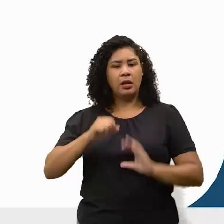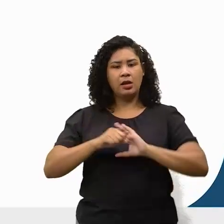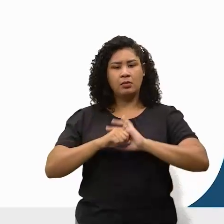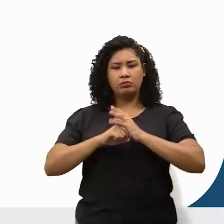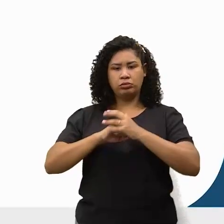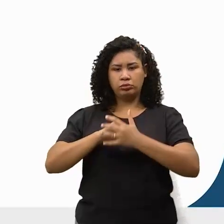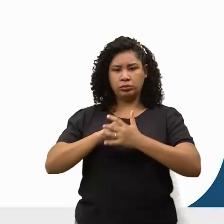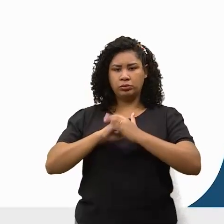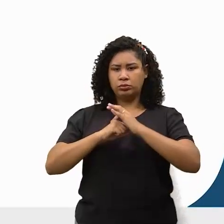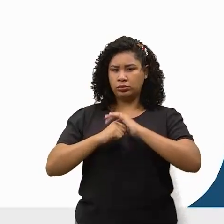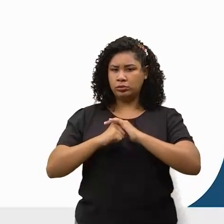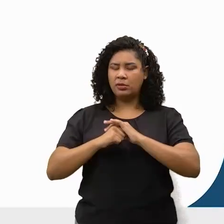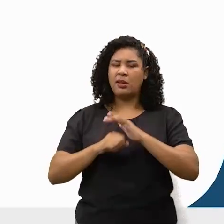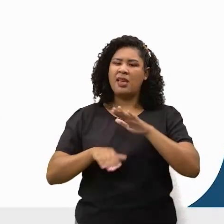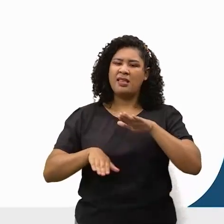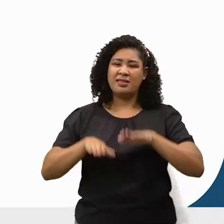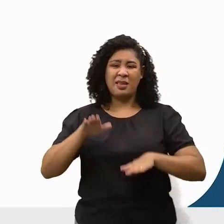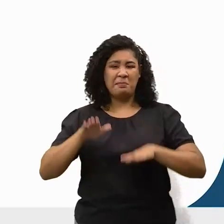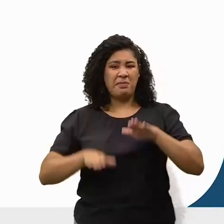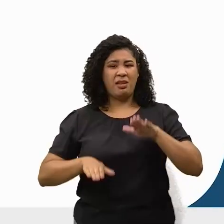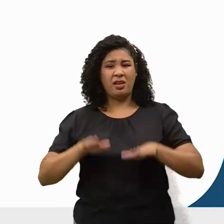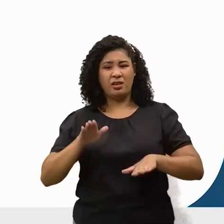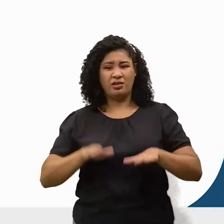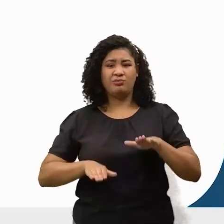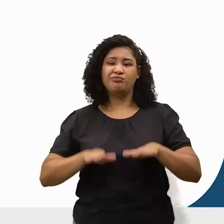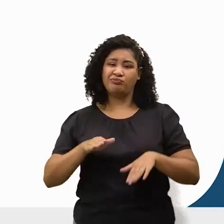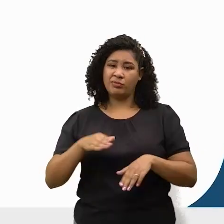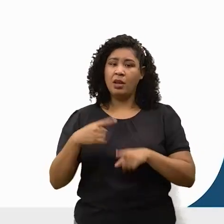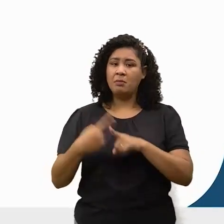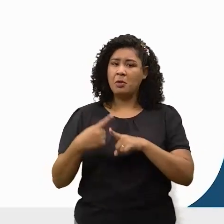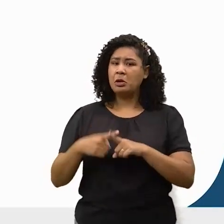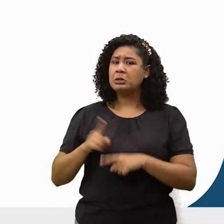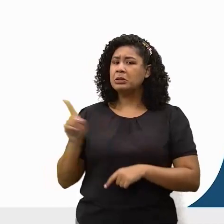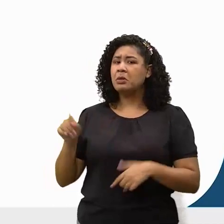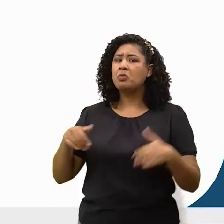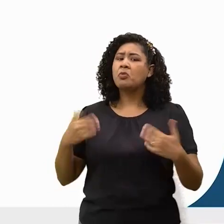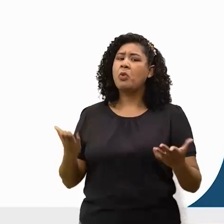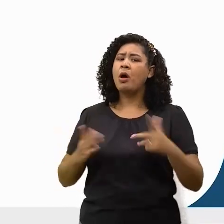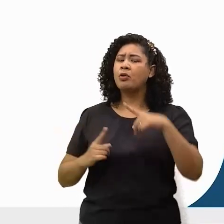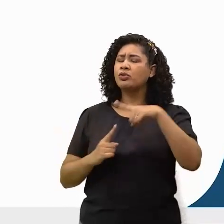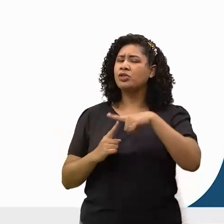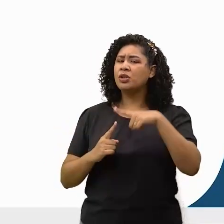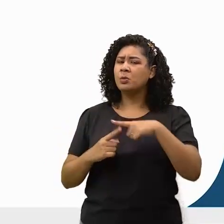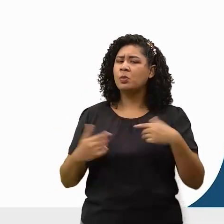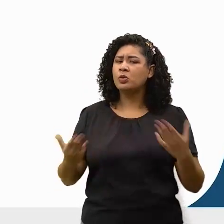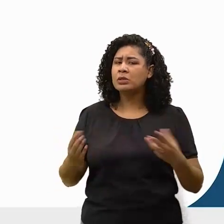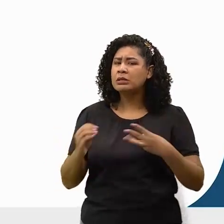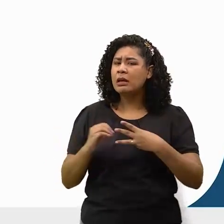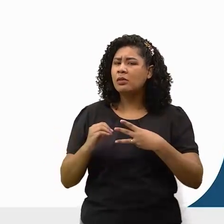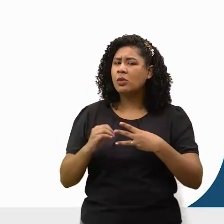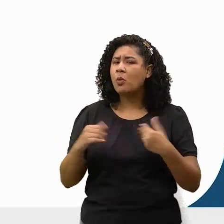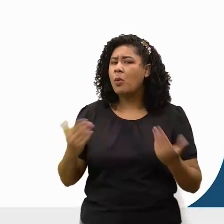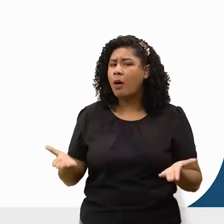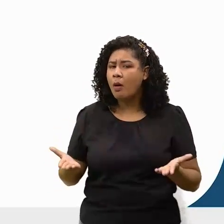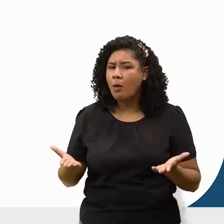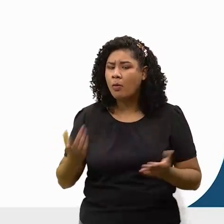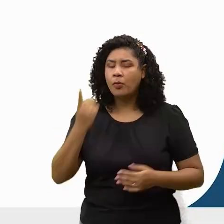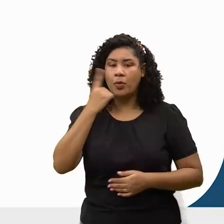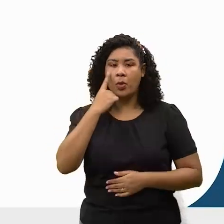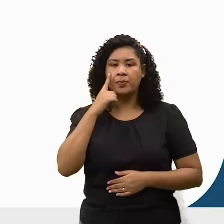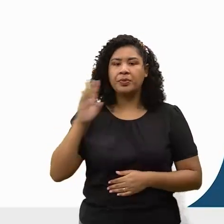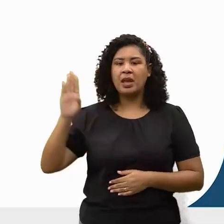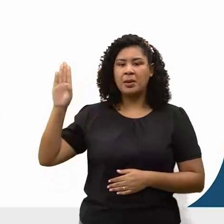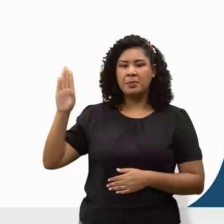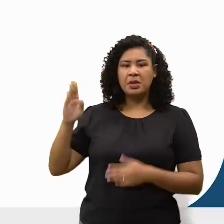meio. Depende. Ele está falando de uma procariótica ou de uma eucariótica? Na B, ele fala sobre